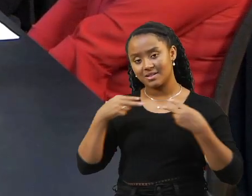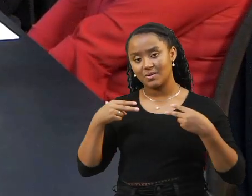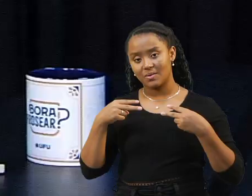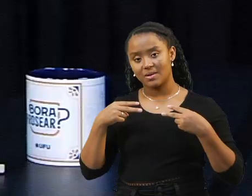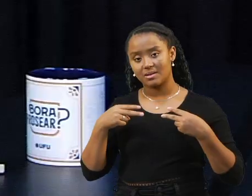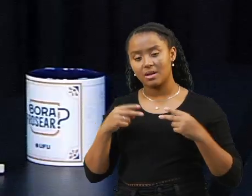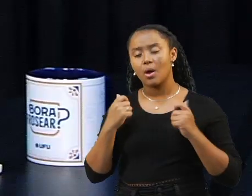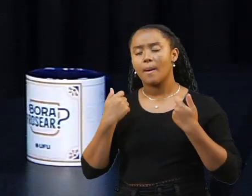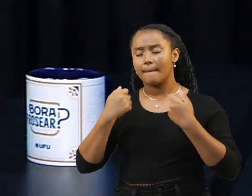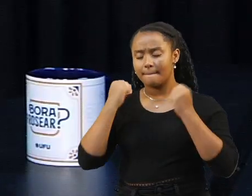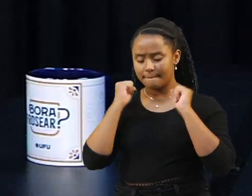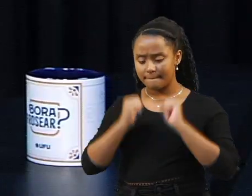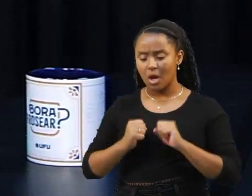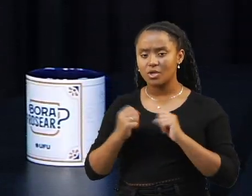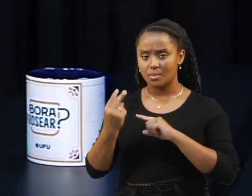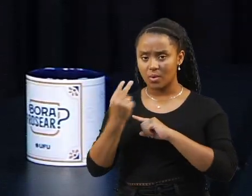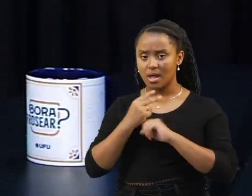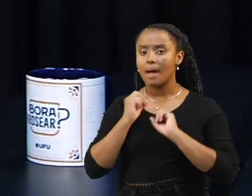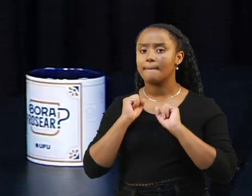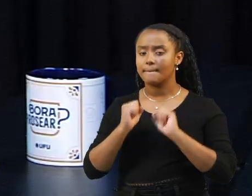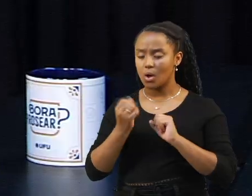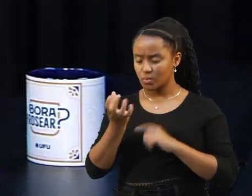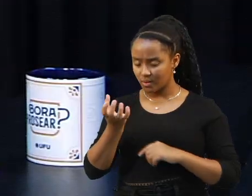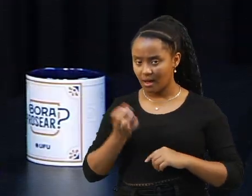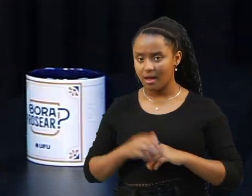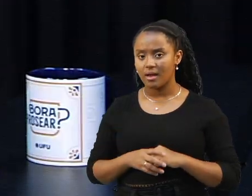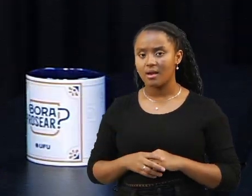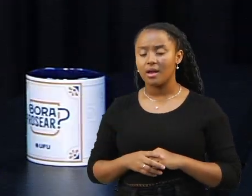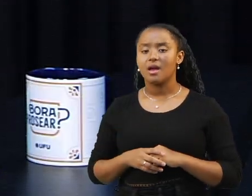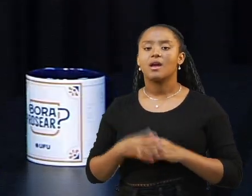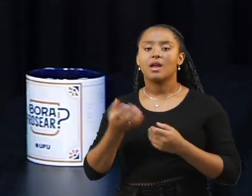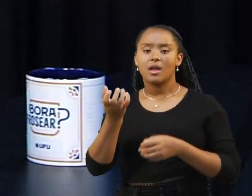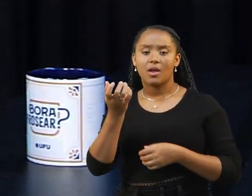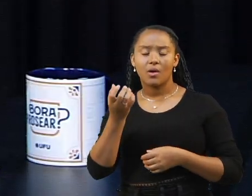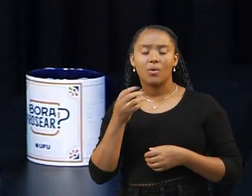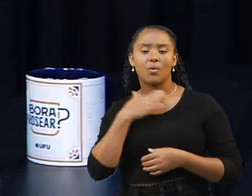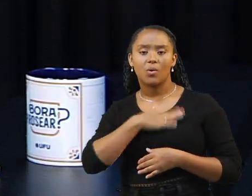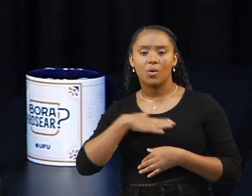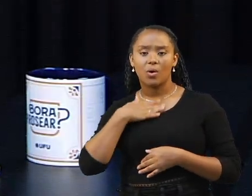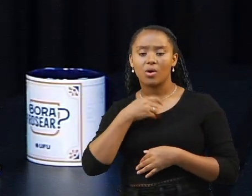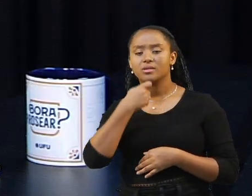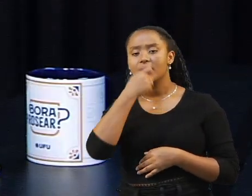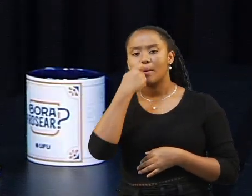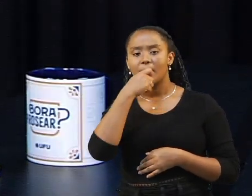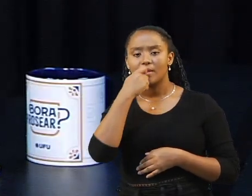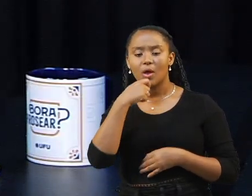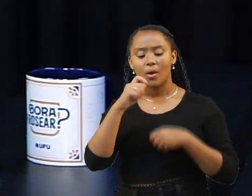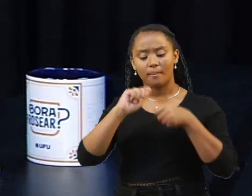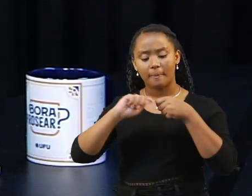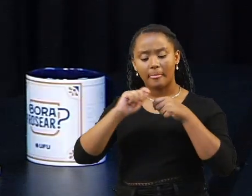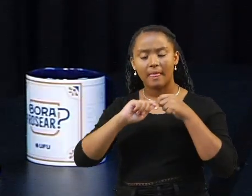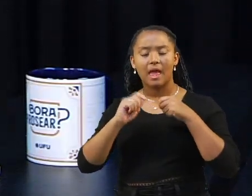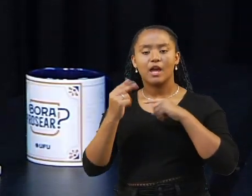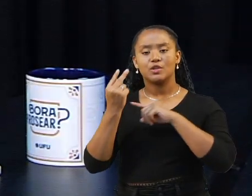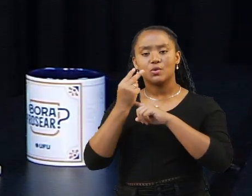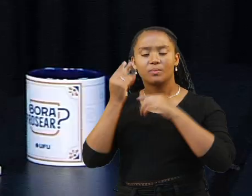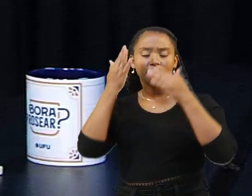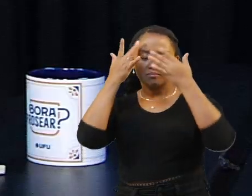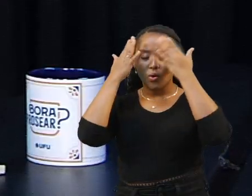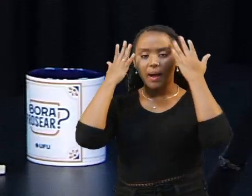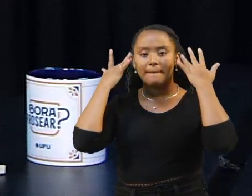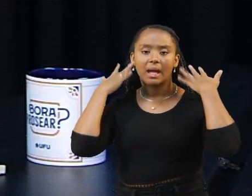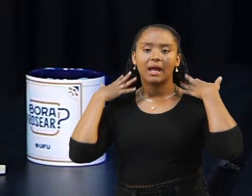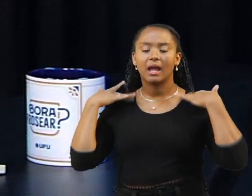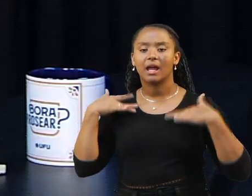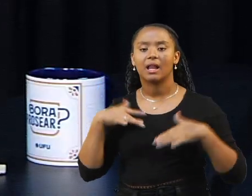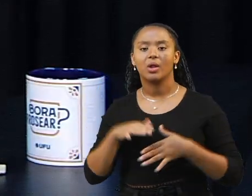para a minha velhice é essa. Posso me cuidar? Posso. Quero me cuidar. Eu gosto de andar de batom, pintadinha, eu